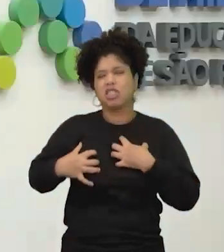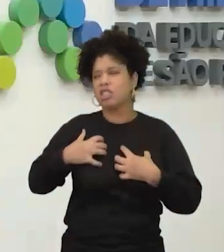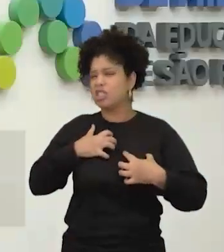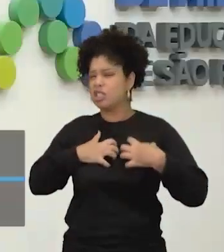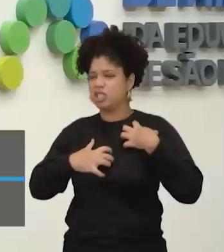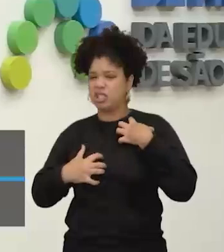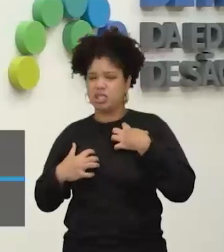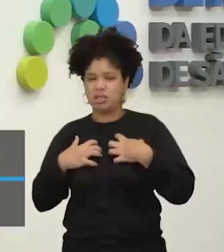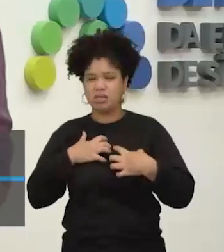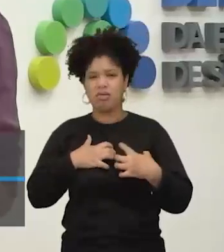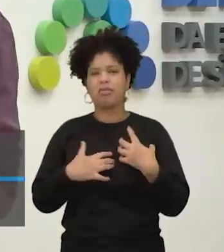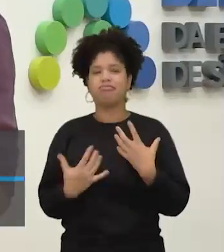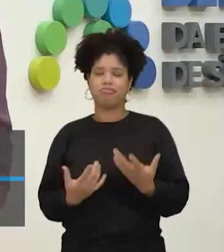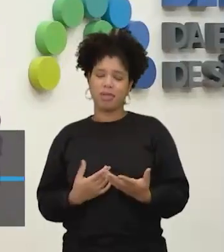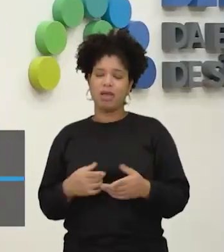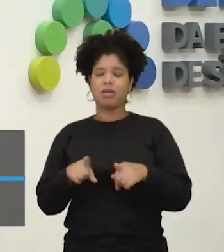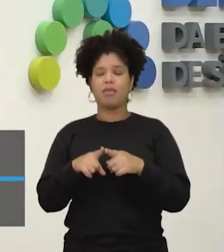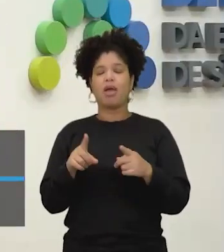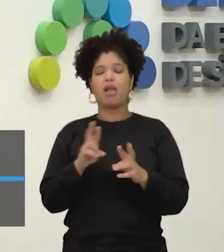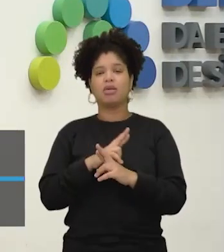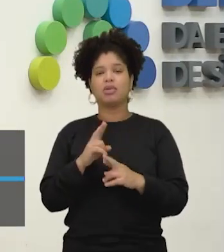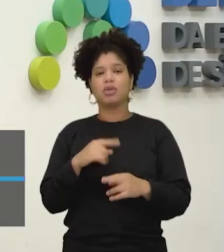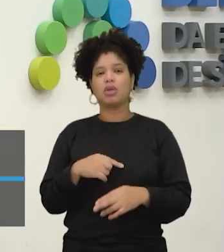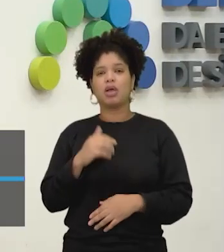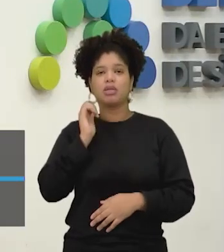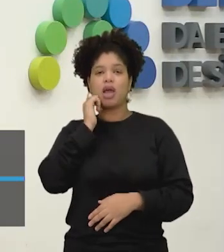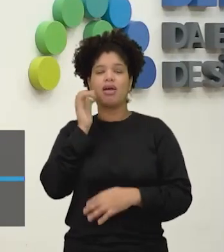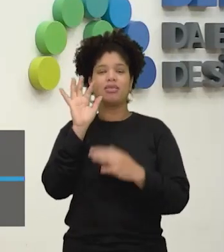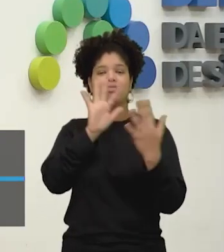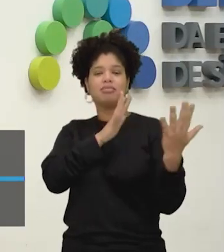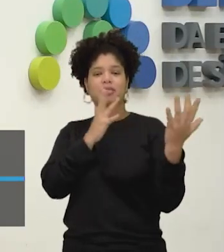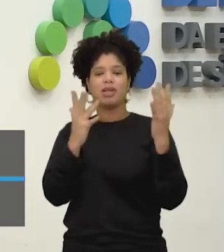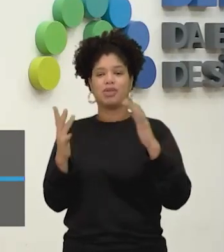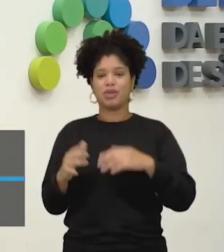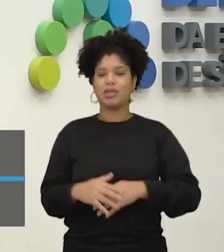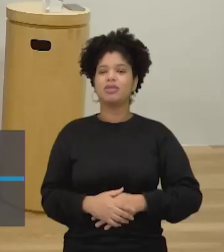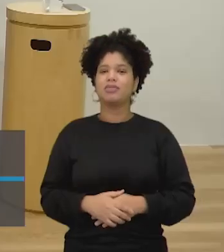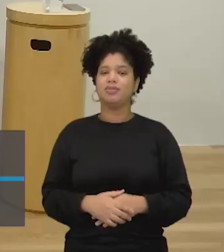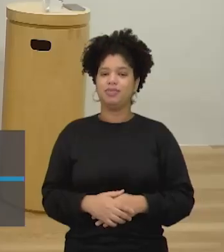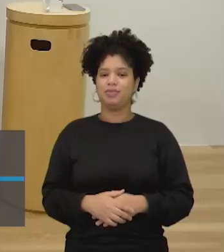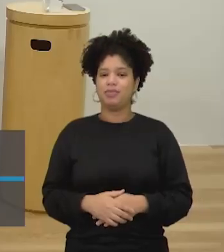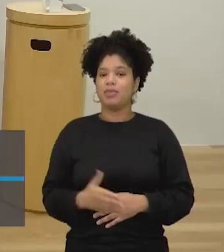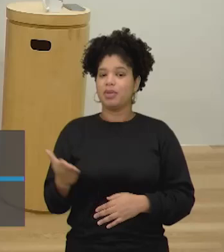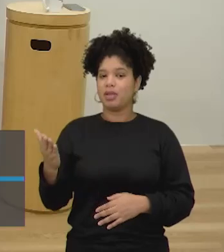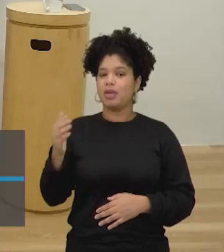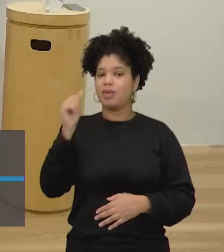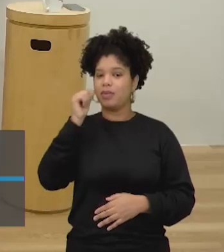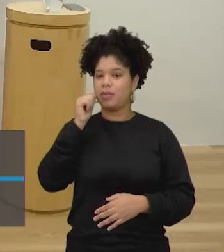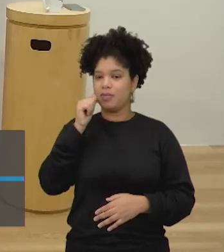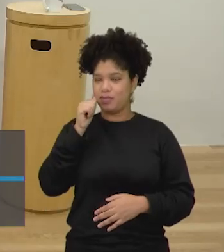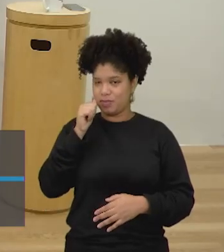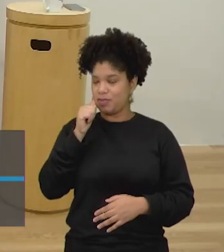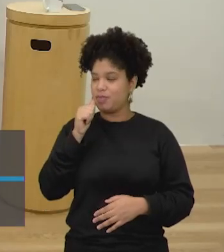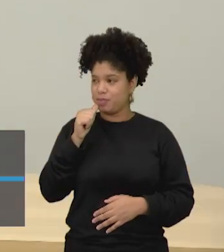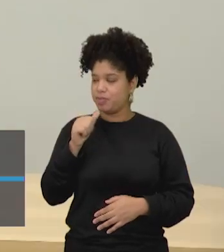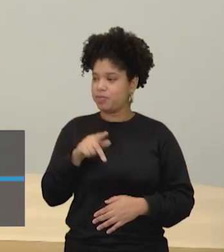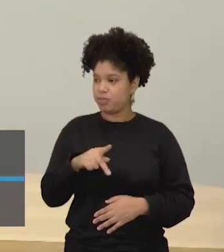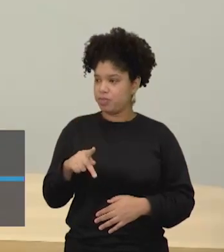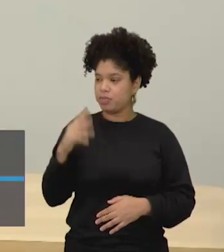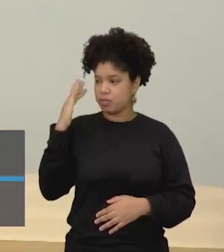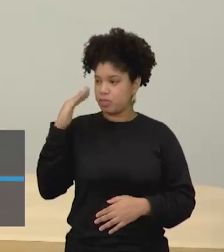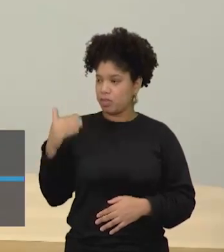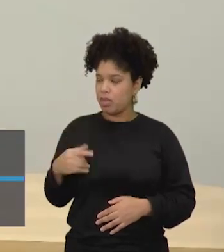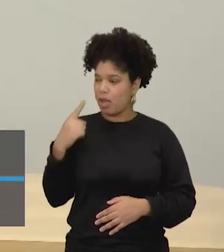falei, ligado às ciências da natureza. Apresentamos para eles aqui agora a professora Tayana, para quem não conhecia, né? Sim, eu acho que esse é o poema